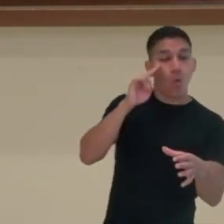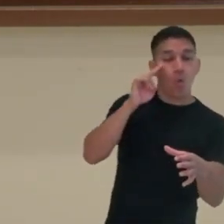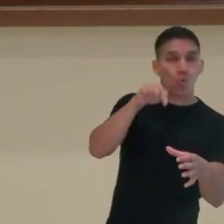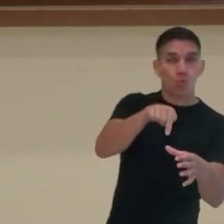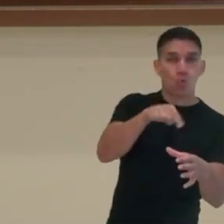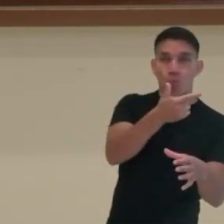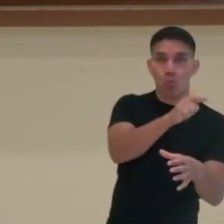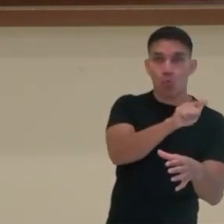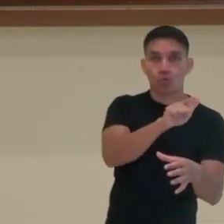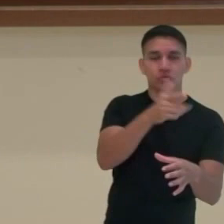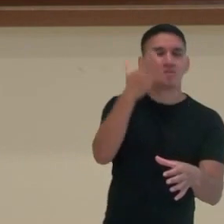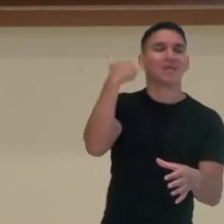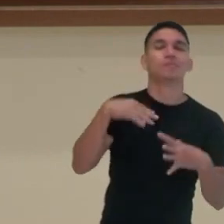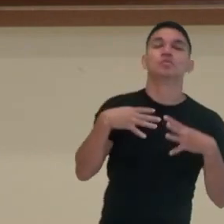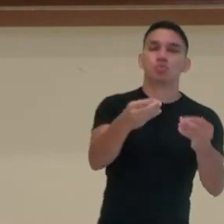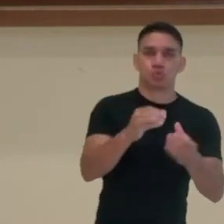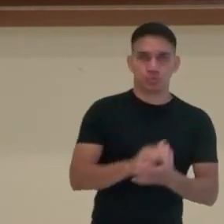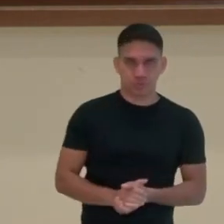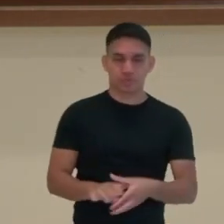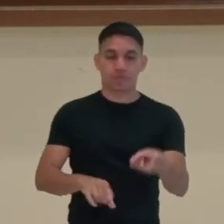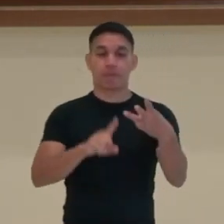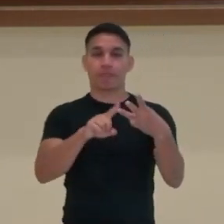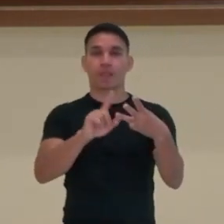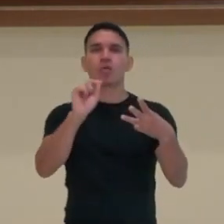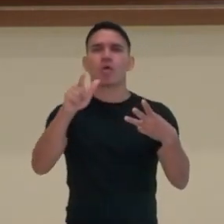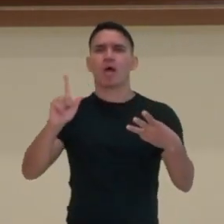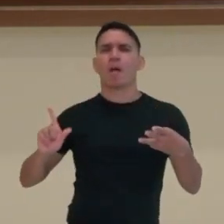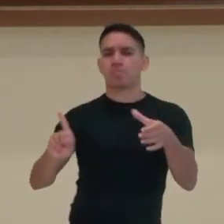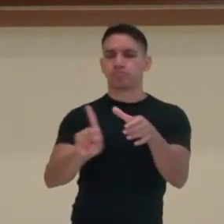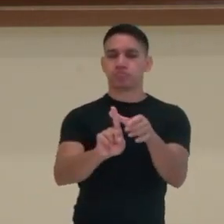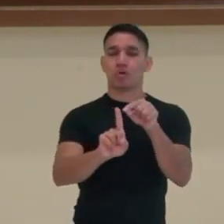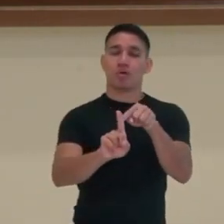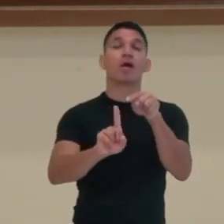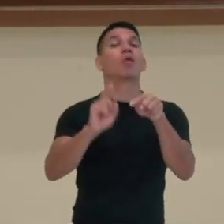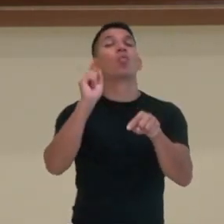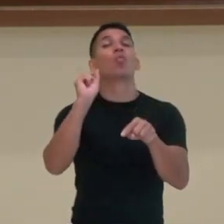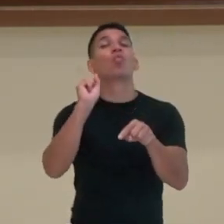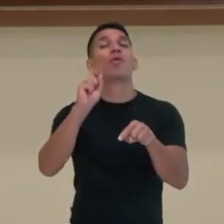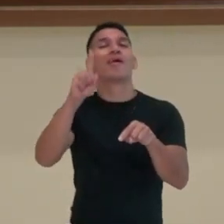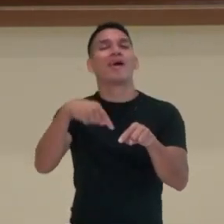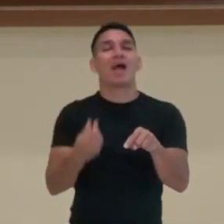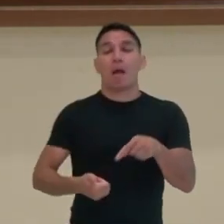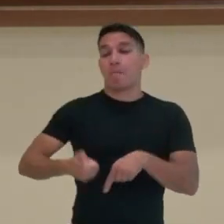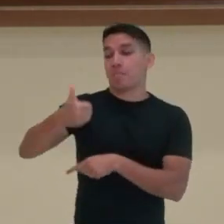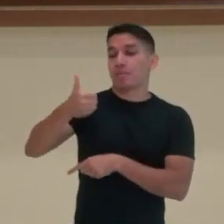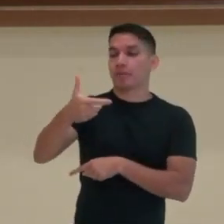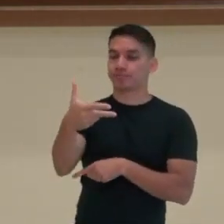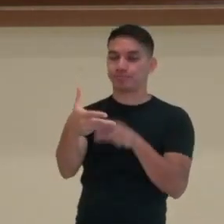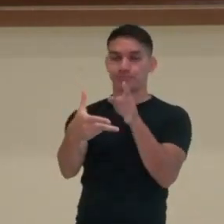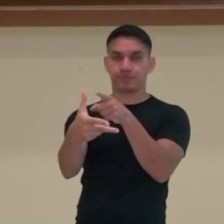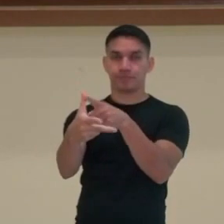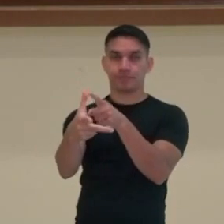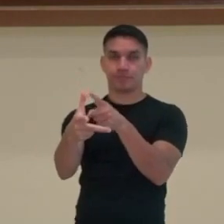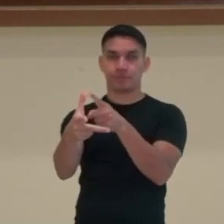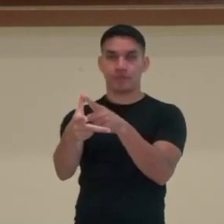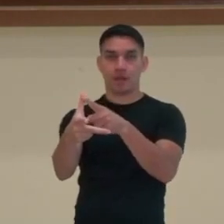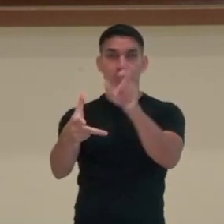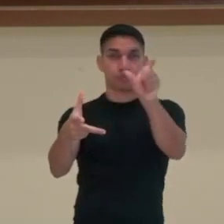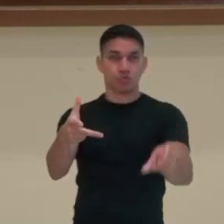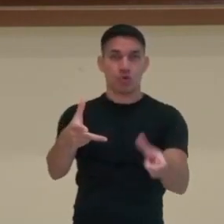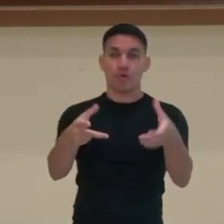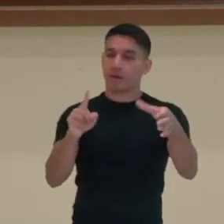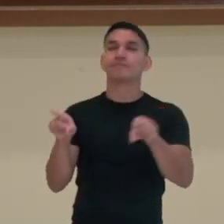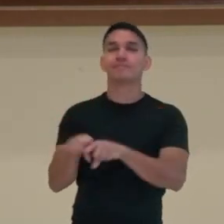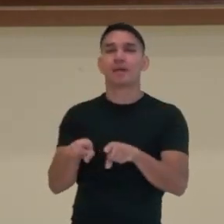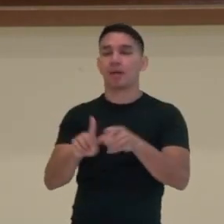feito. E o narrador personagem, né, nós sabemos o quê? Que é em primeira pessoa e ele participa da